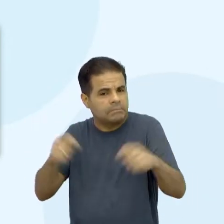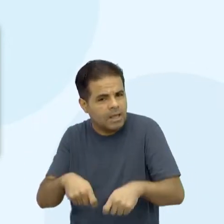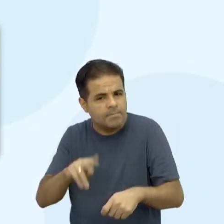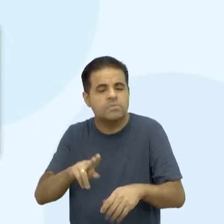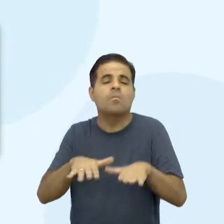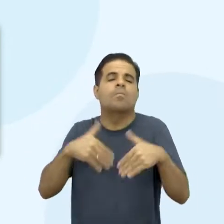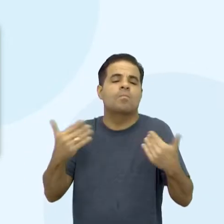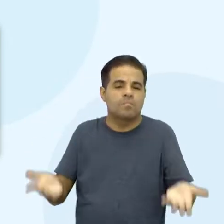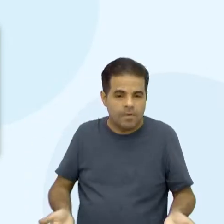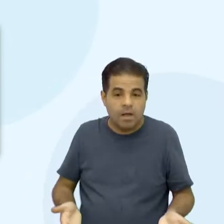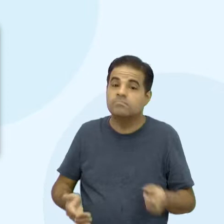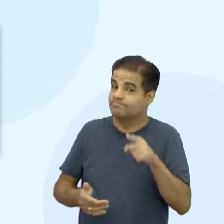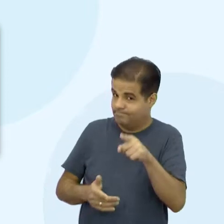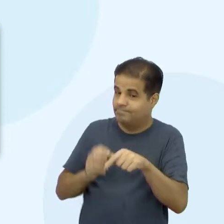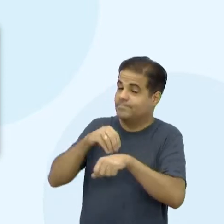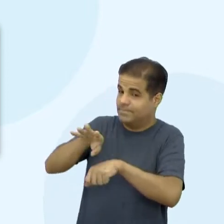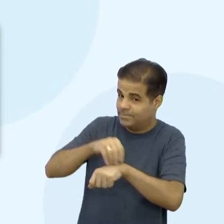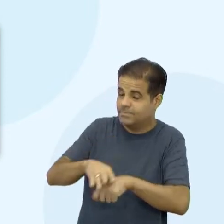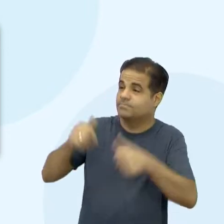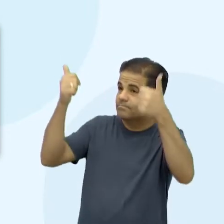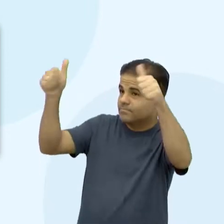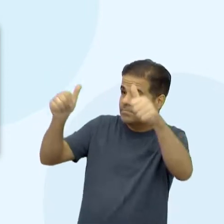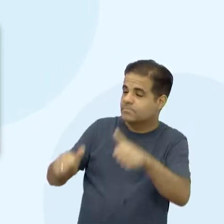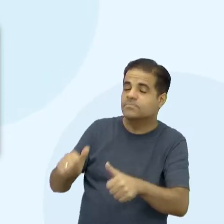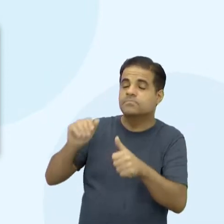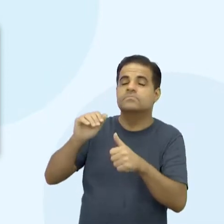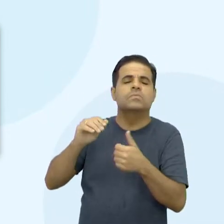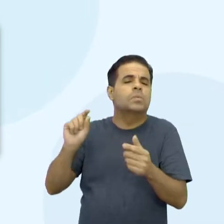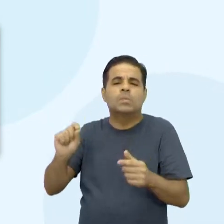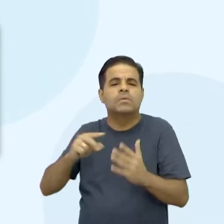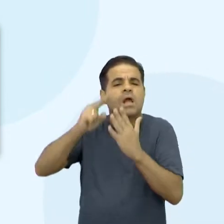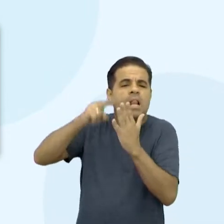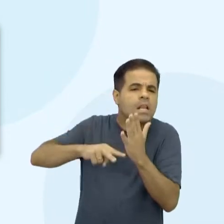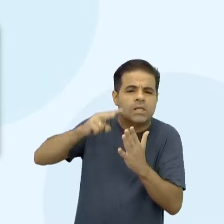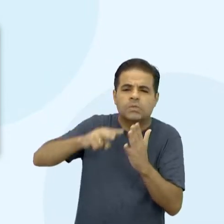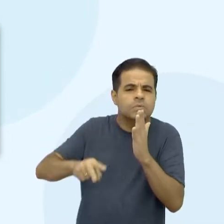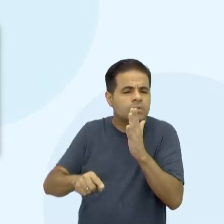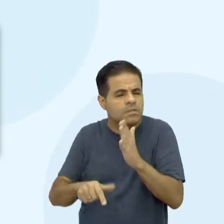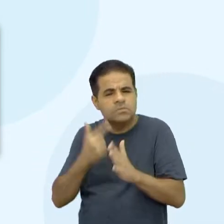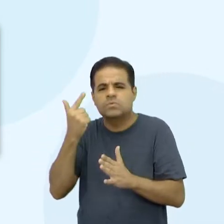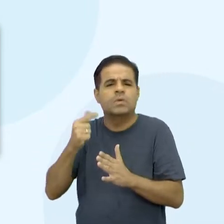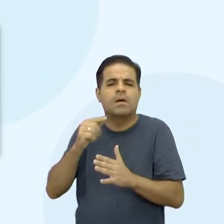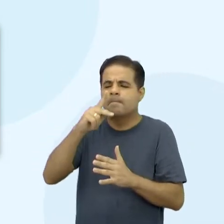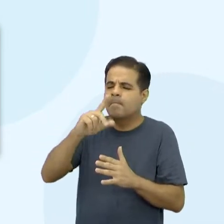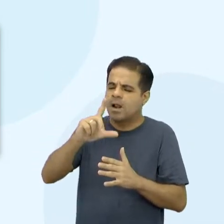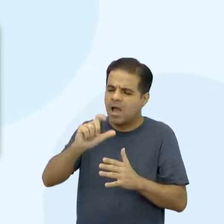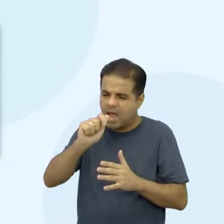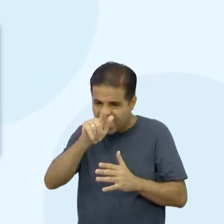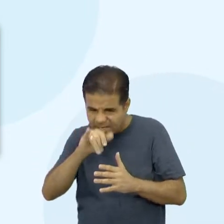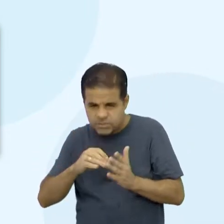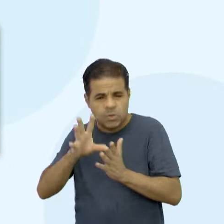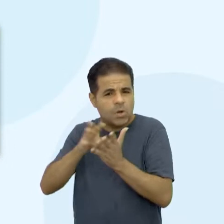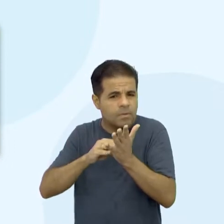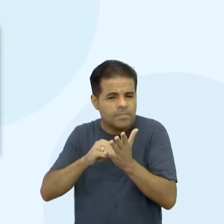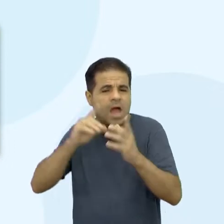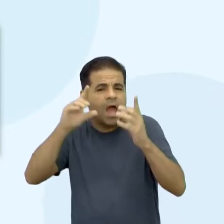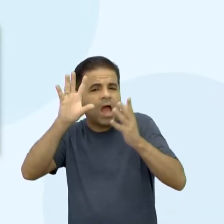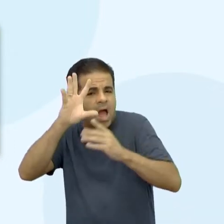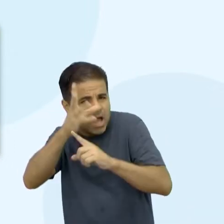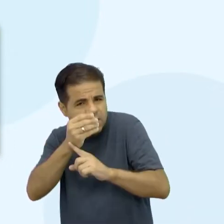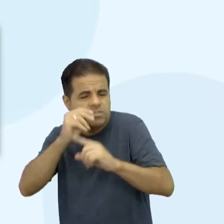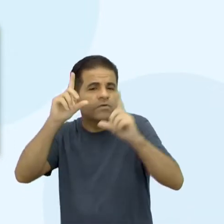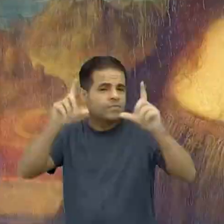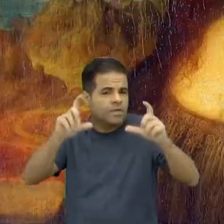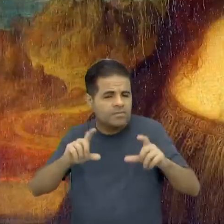utilizar. A gente já deu aí as dicas do pôster e do banner. E o que é releitura e o que é plágio, né, na arte e na fotografia. Então a gente